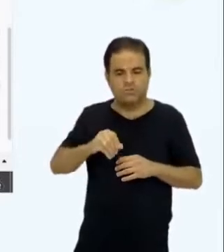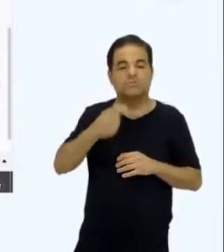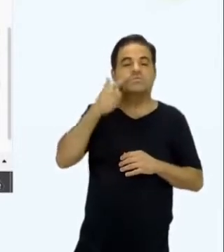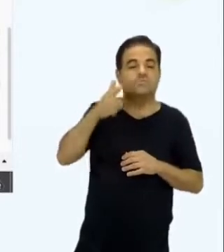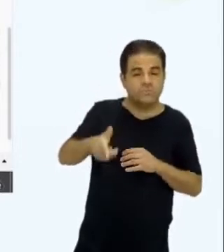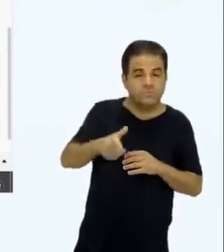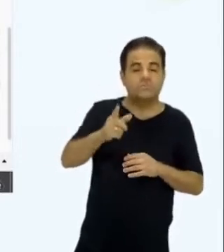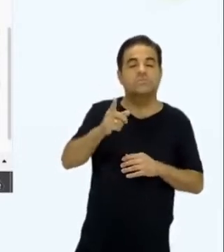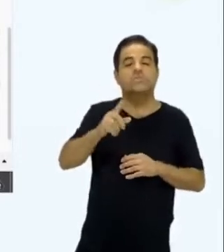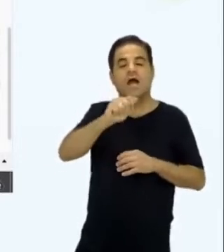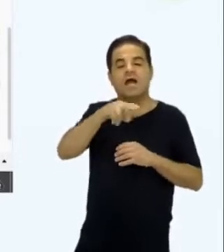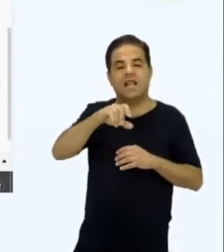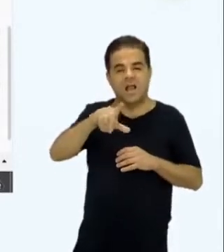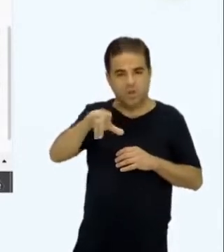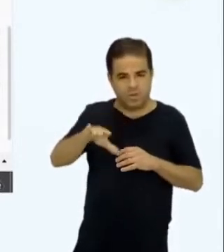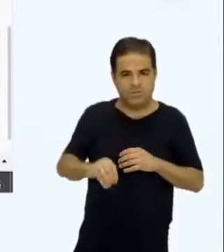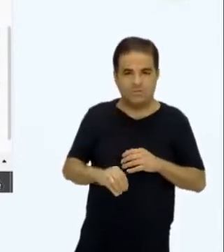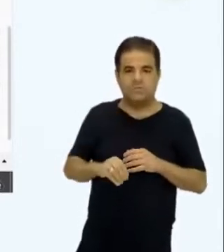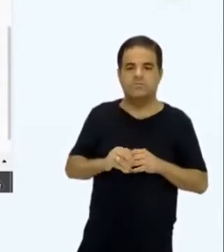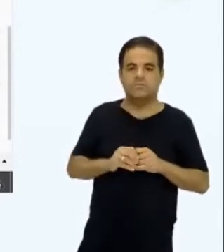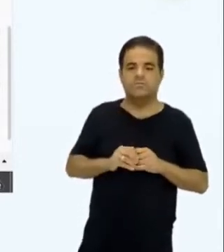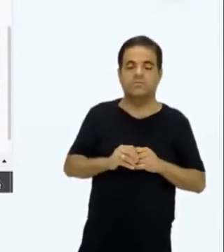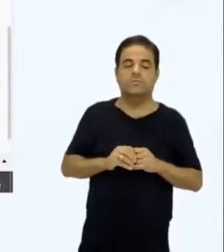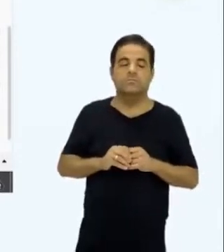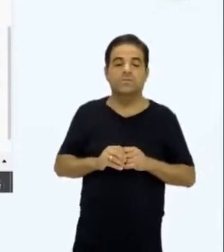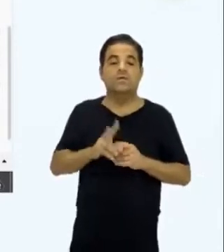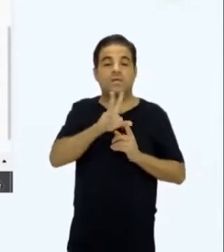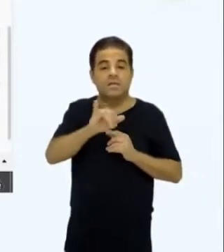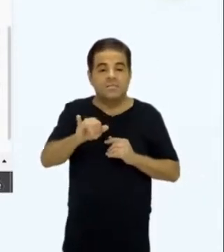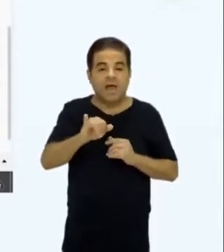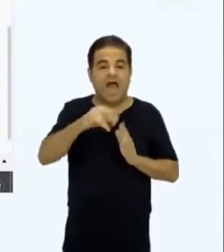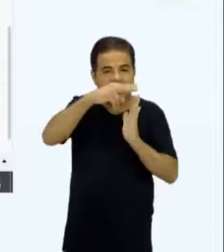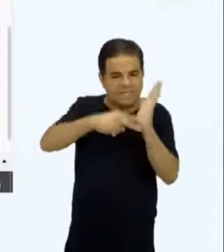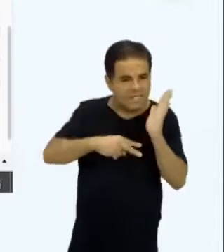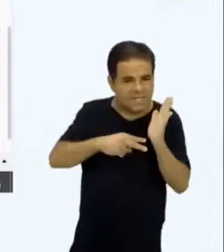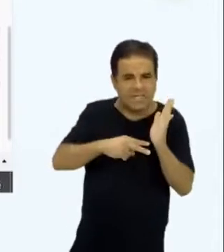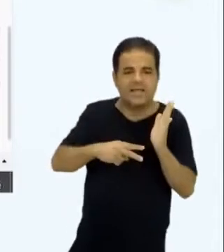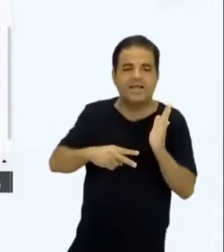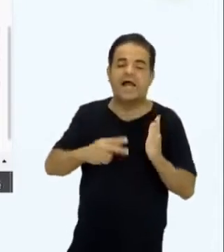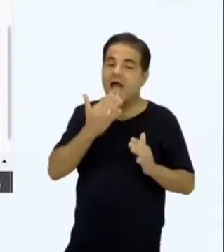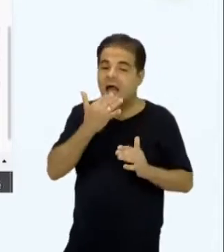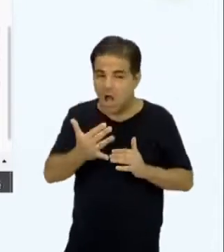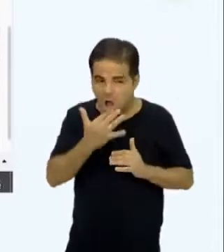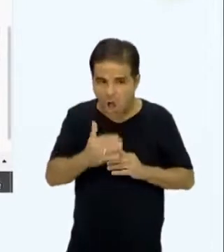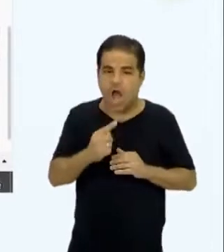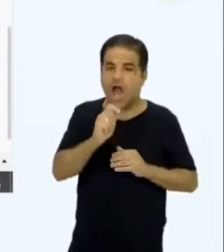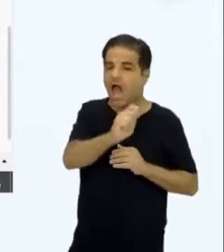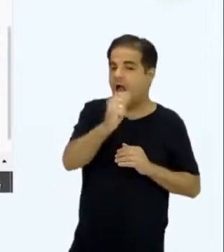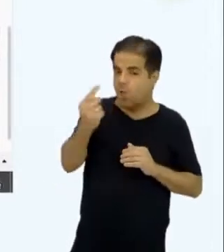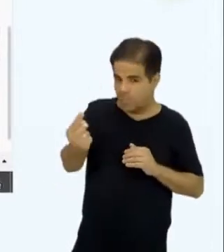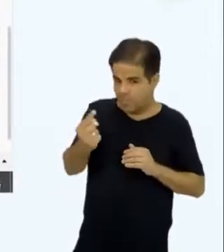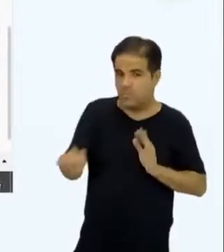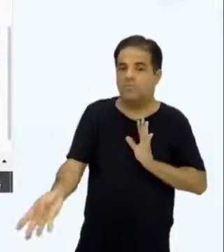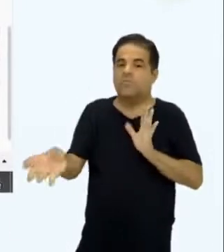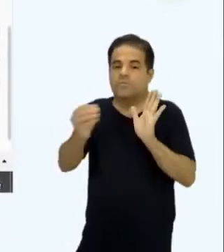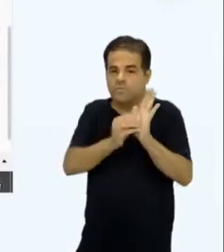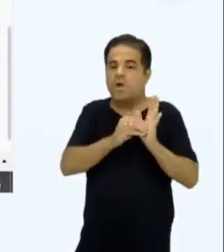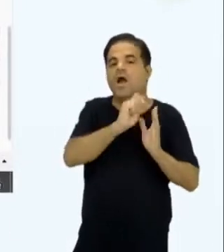pino analógico, né? Porque ele vai ler o pino. No caso nós escolhemos A1, então eu vou colocar